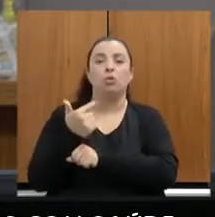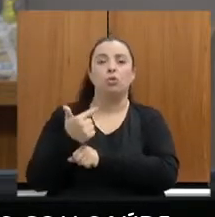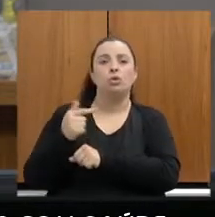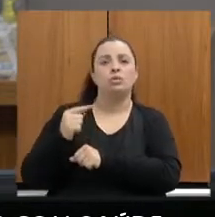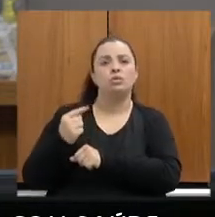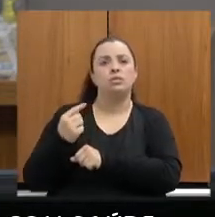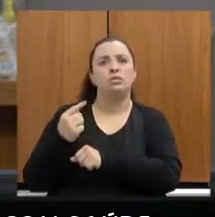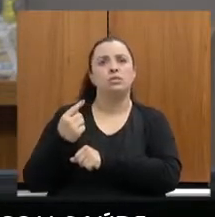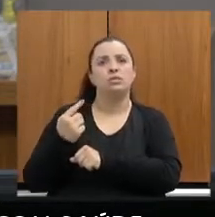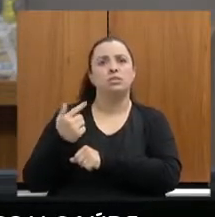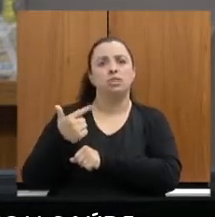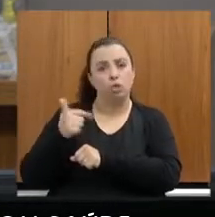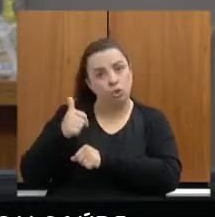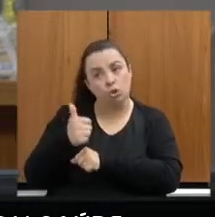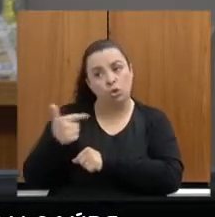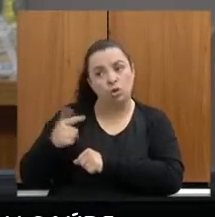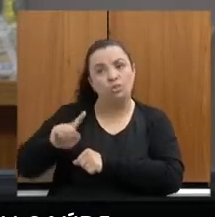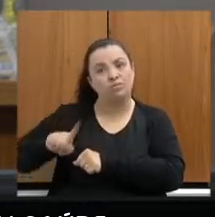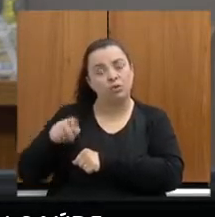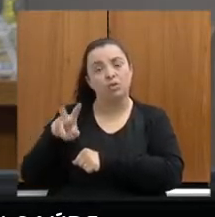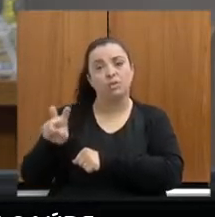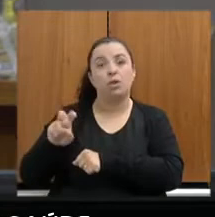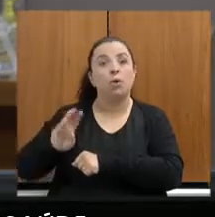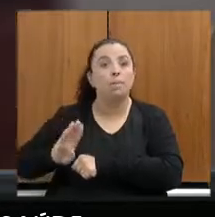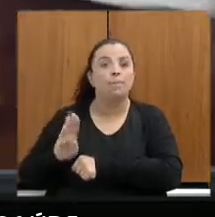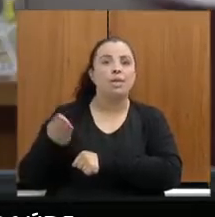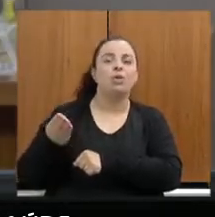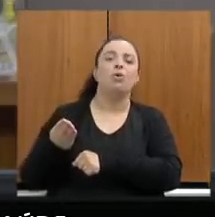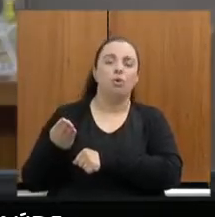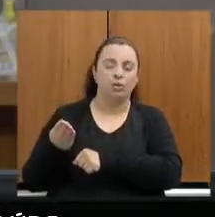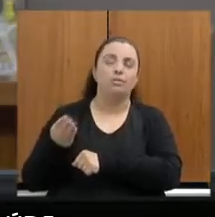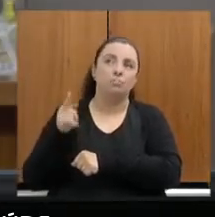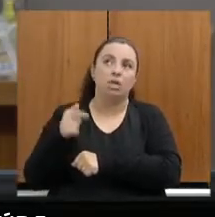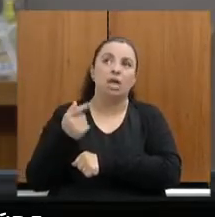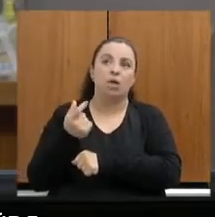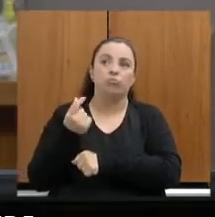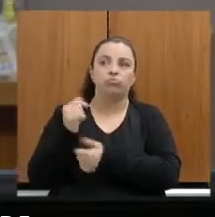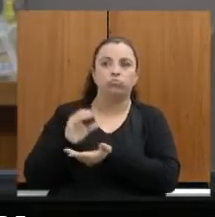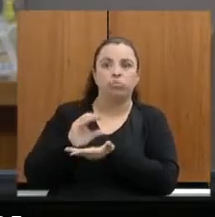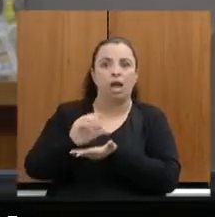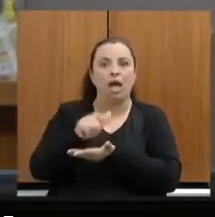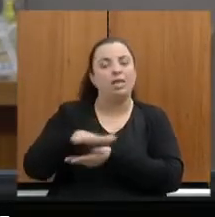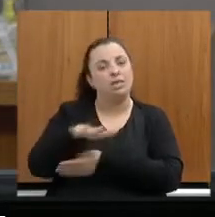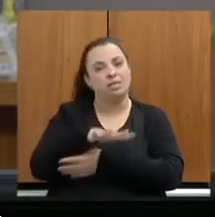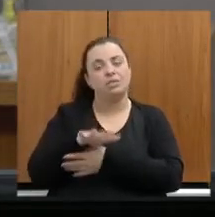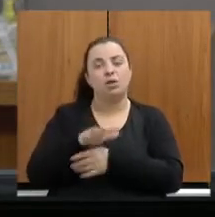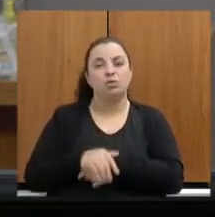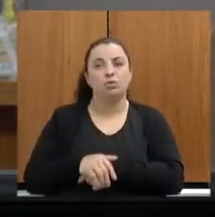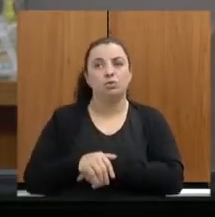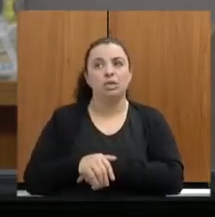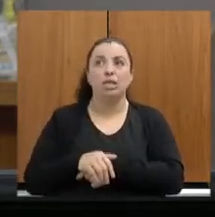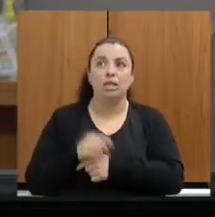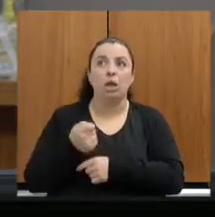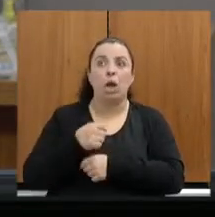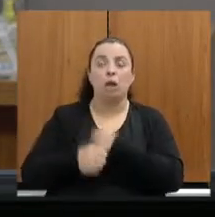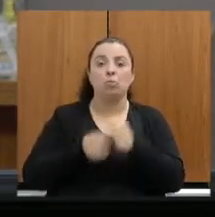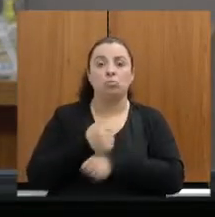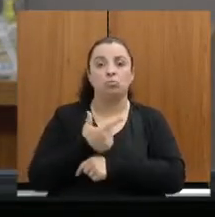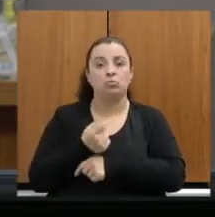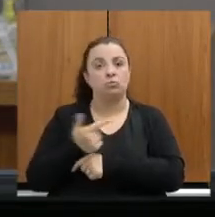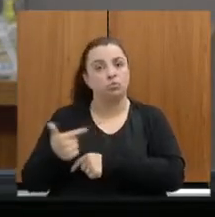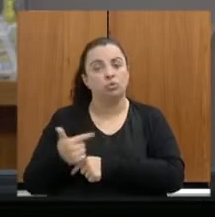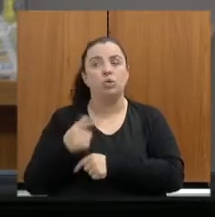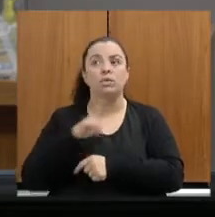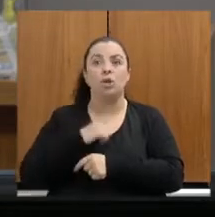muito grande para saúde esse ano vai se repetir então a gente vem aí tenham mais de um por cento ao mês então